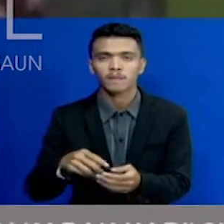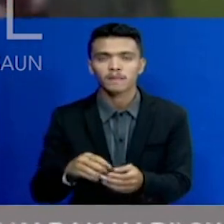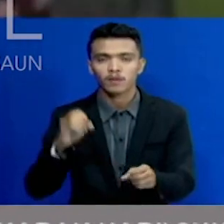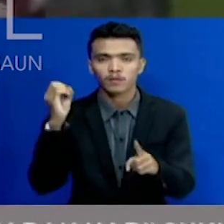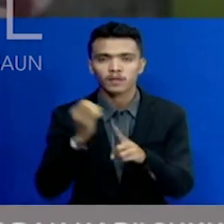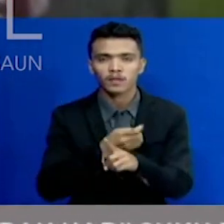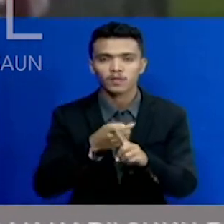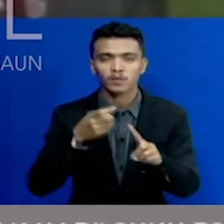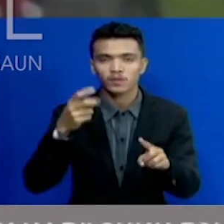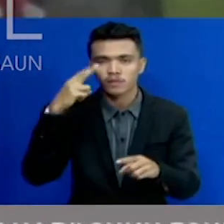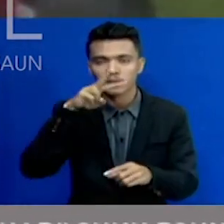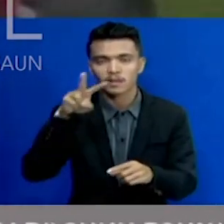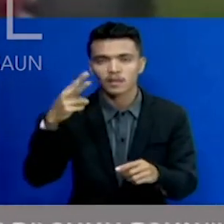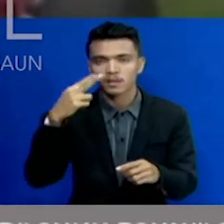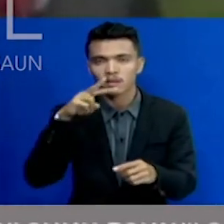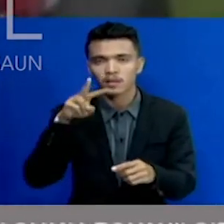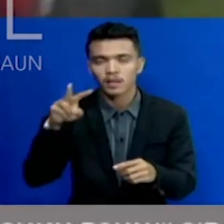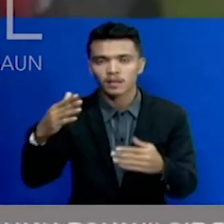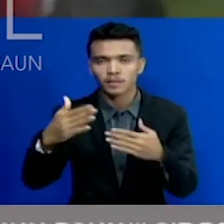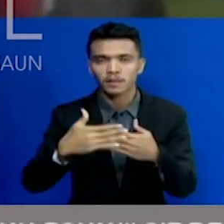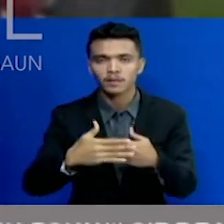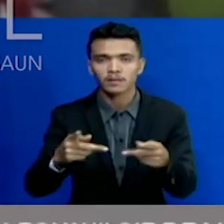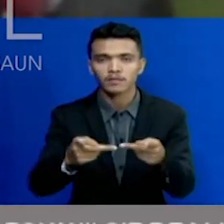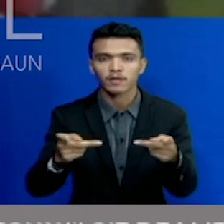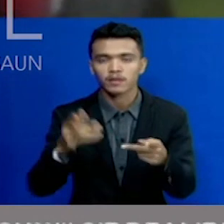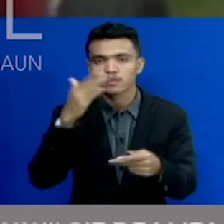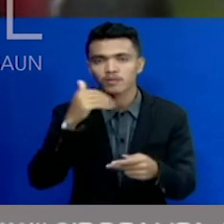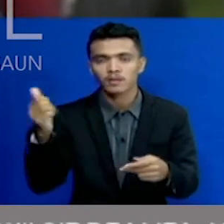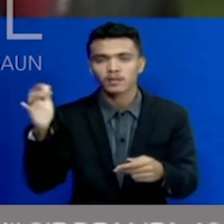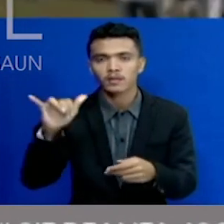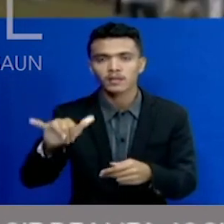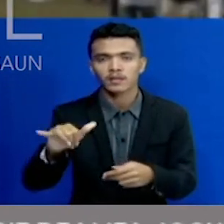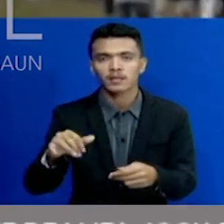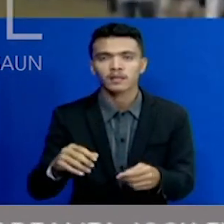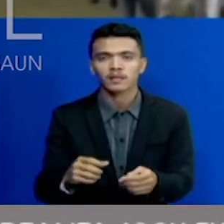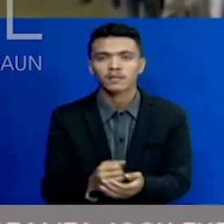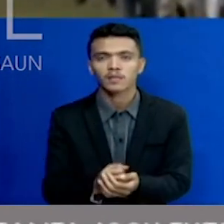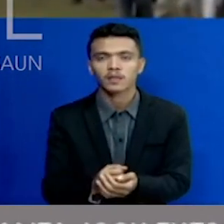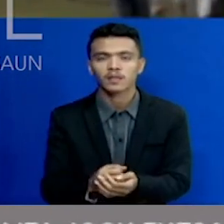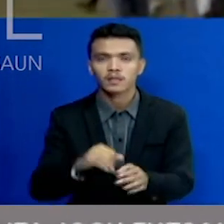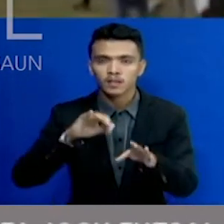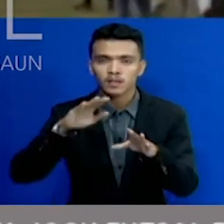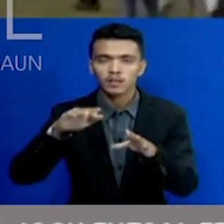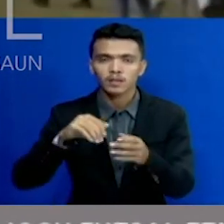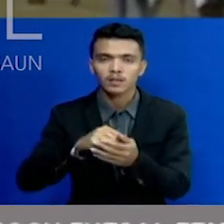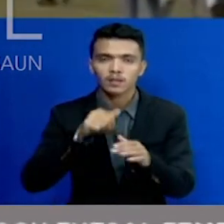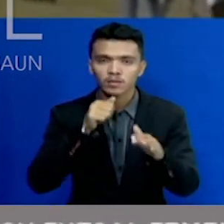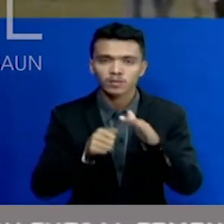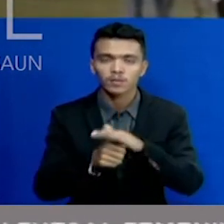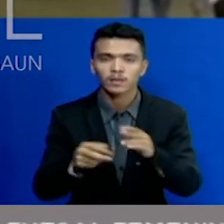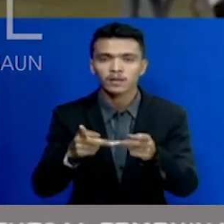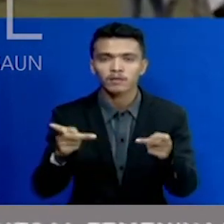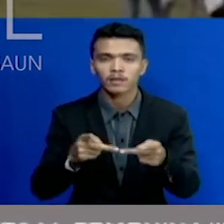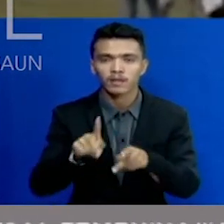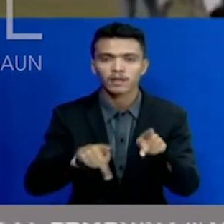Objetivo husi visitane, atu harebe siklutan Fatin Turismo Sira, nebe durante ne sehak sumik amba publiku, hodi promove